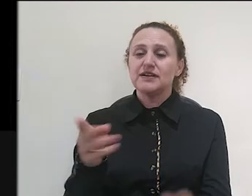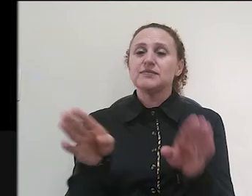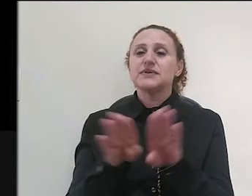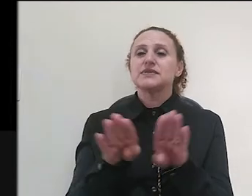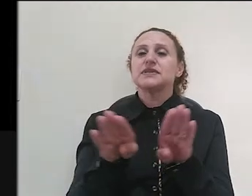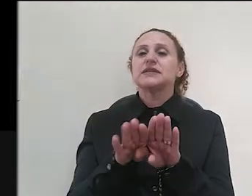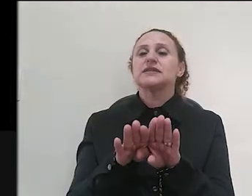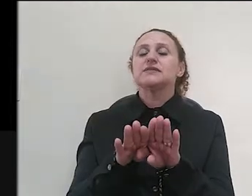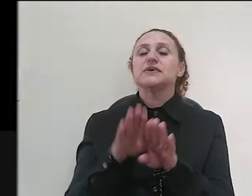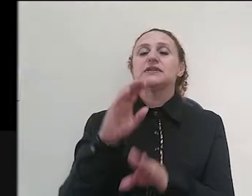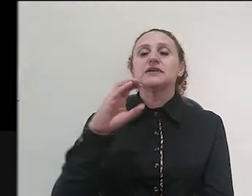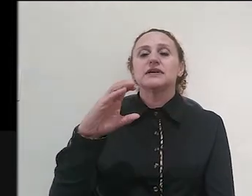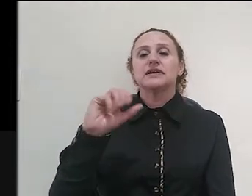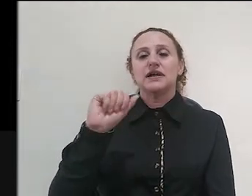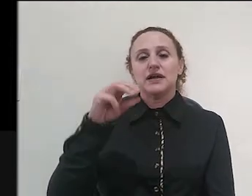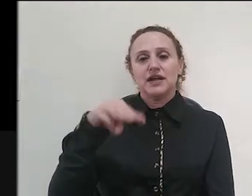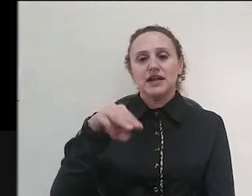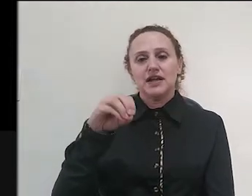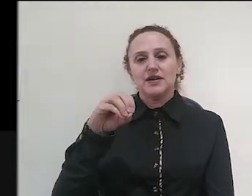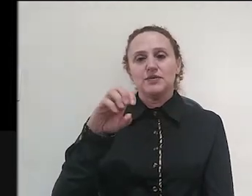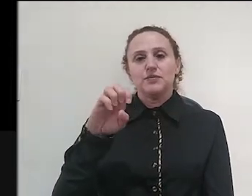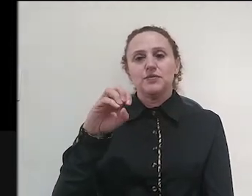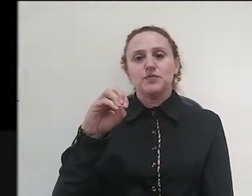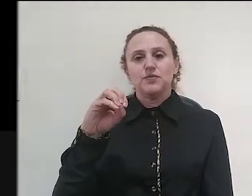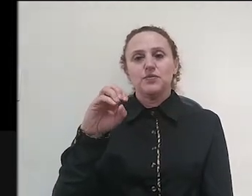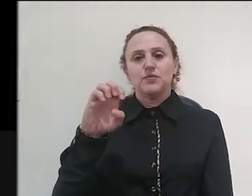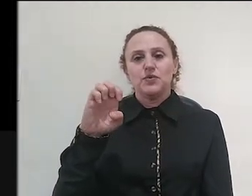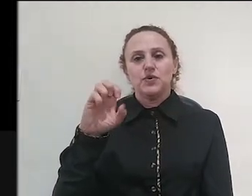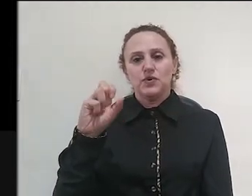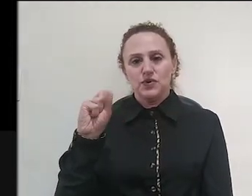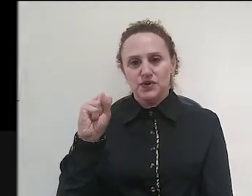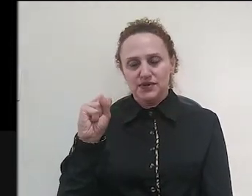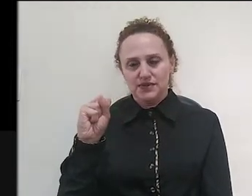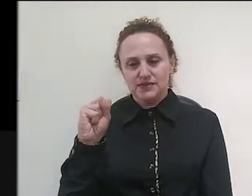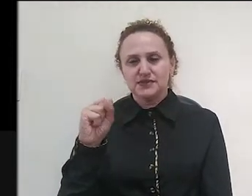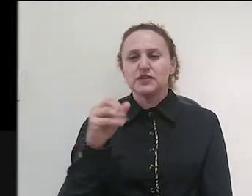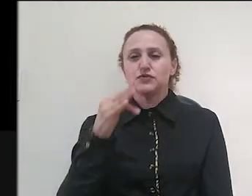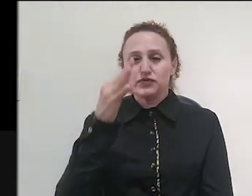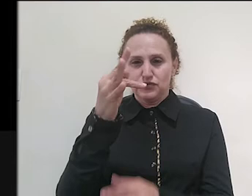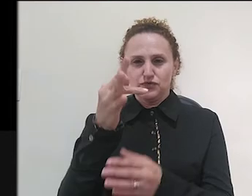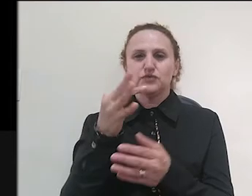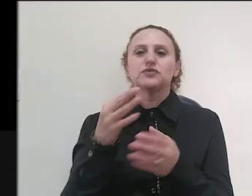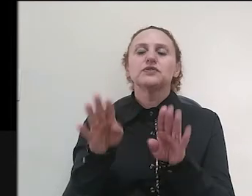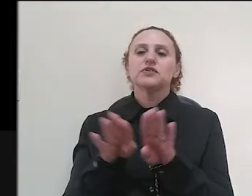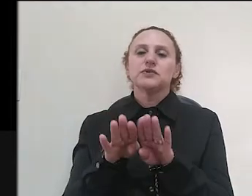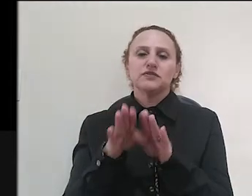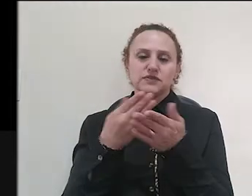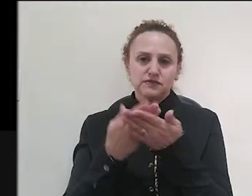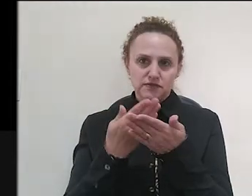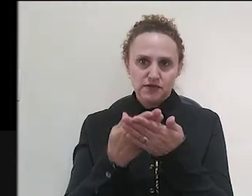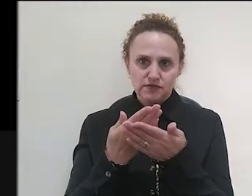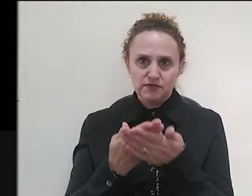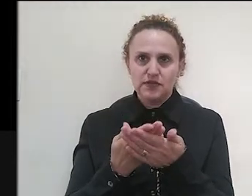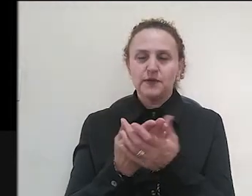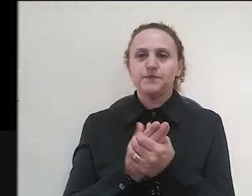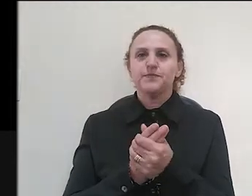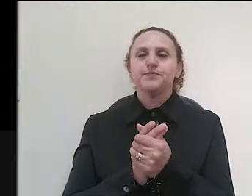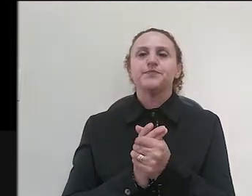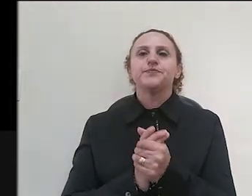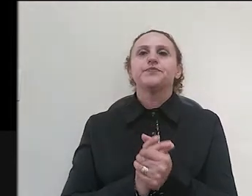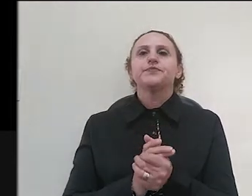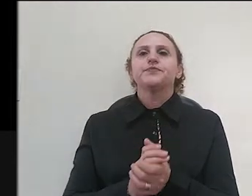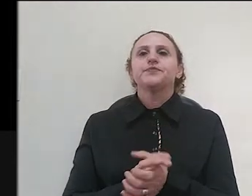tarde também. Nesse poema, esse poema descreve uma guerra de sentimentos que sente dentro do seu coração pelo estado em que se encontrava. E o poema diz o